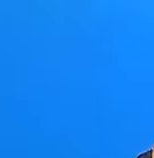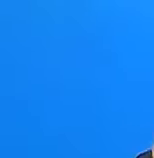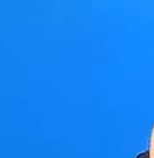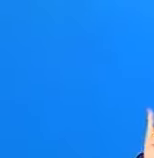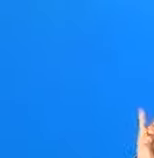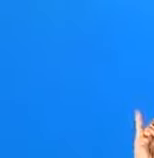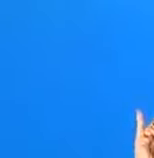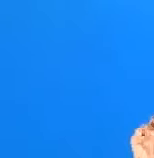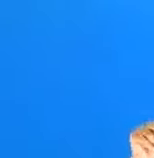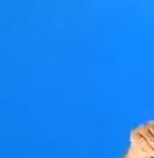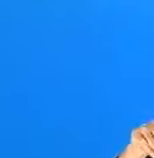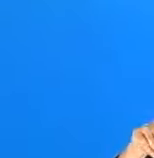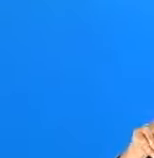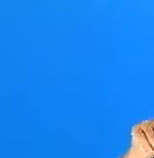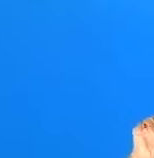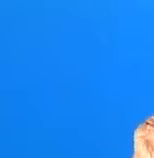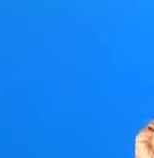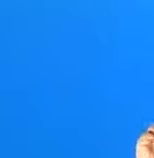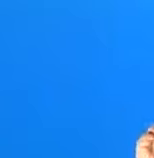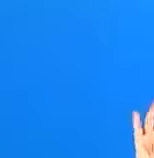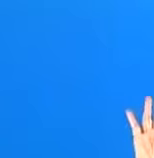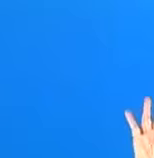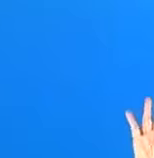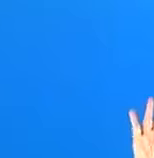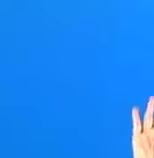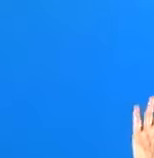hipótese.